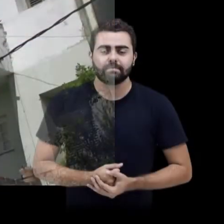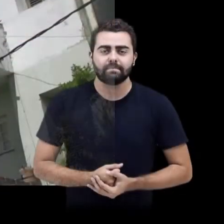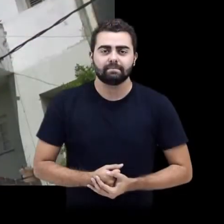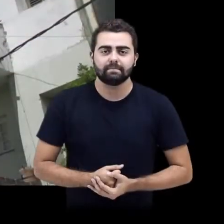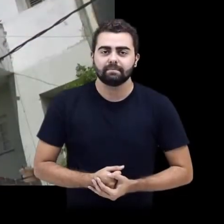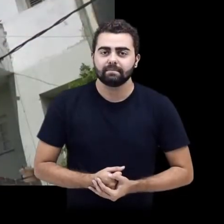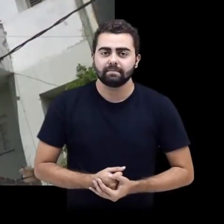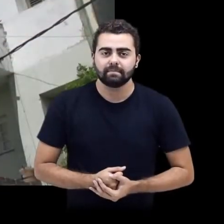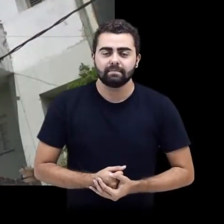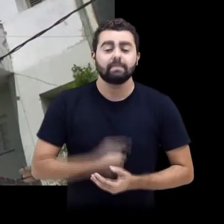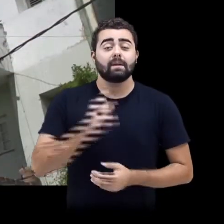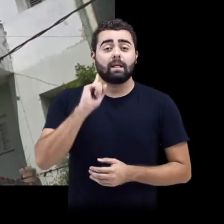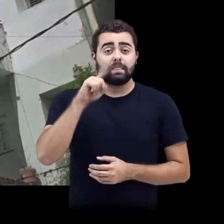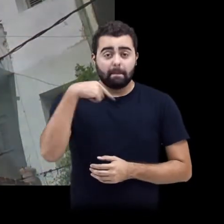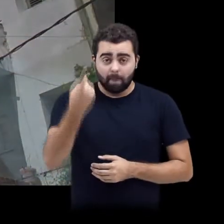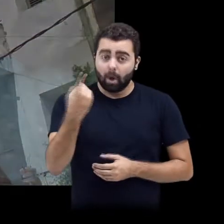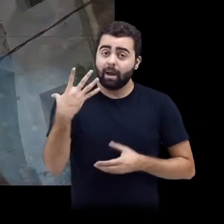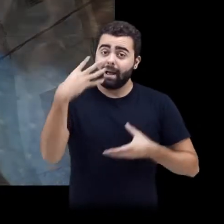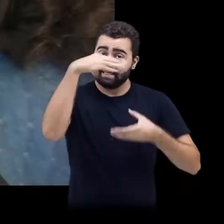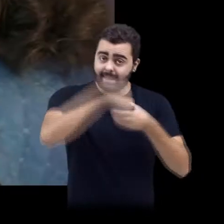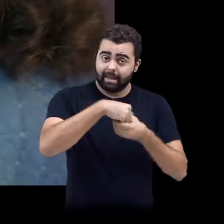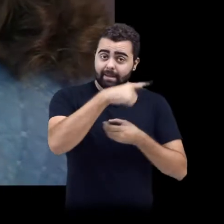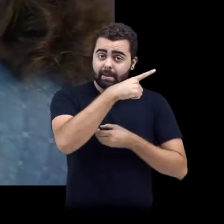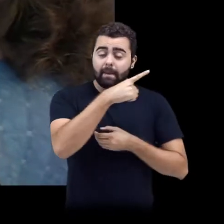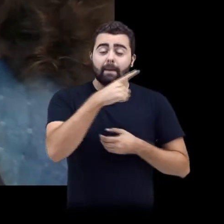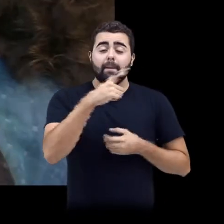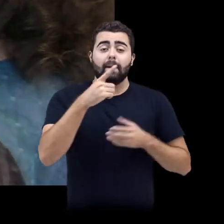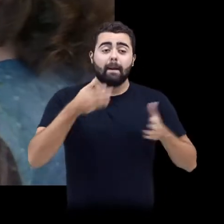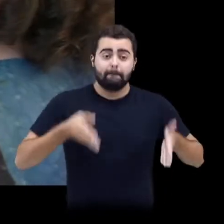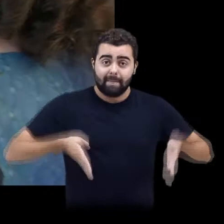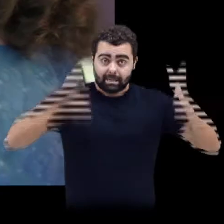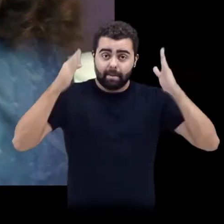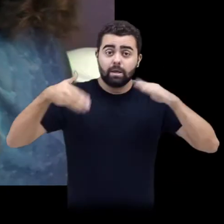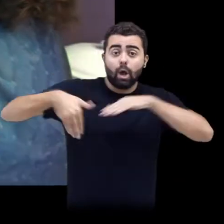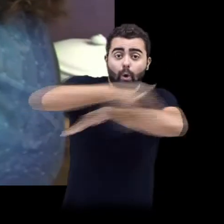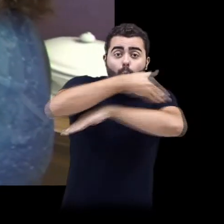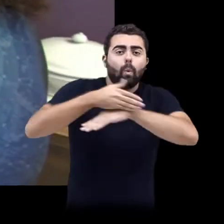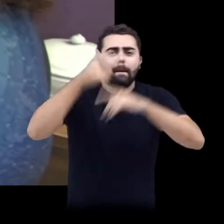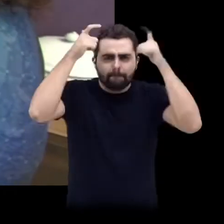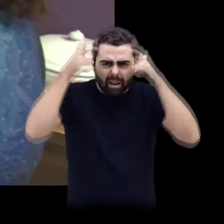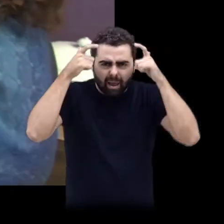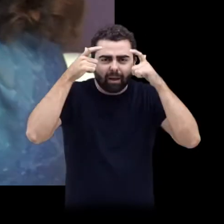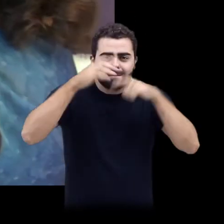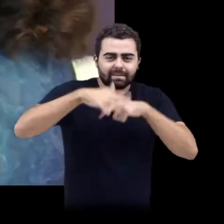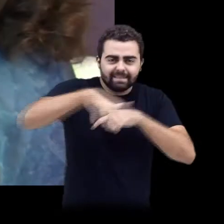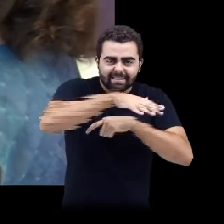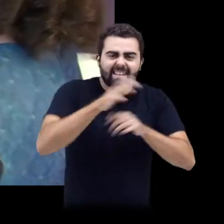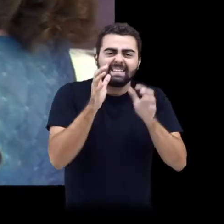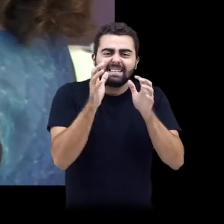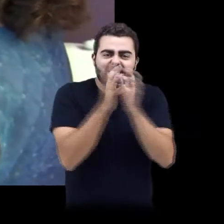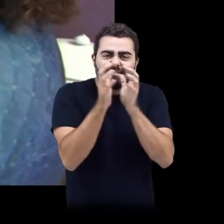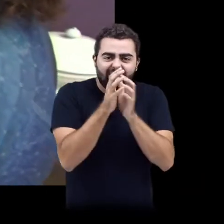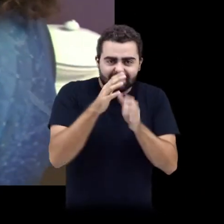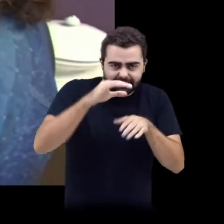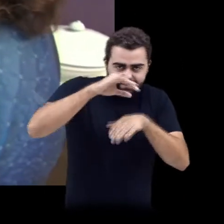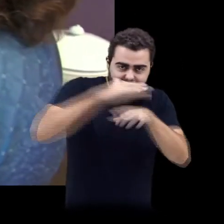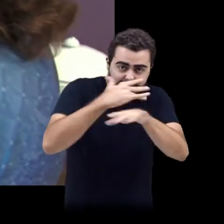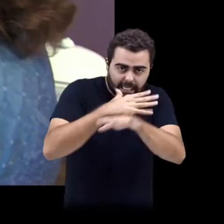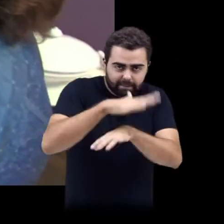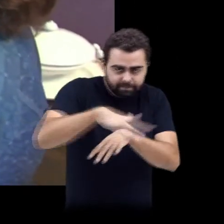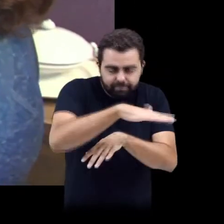Depois que nós estávamos no apartamento lá na Rua Imperial, um dia a gente se reuniu diante do piano, a gente vinha rodeando o piano,